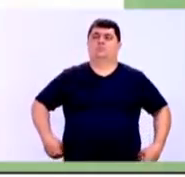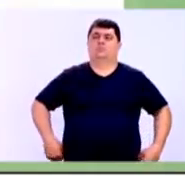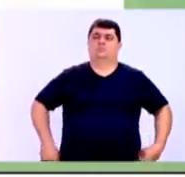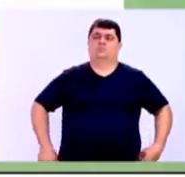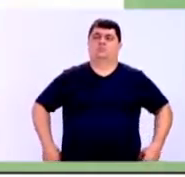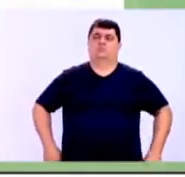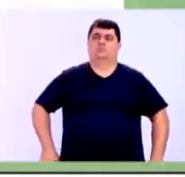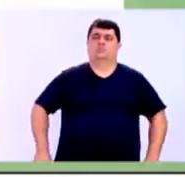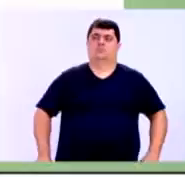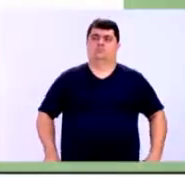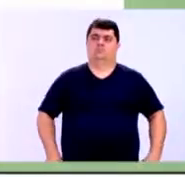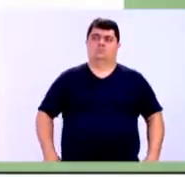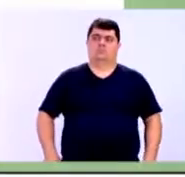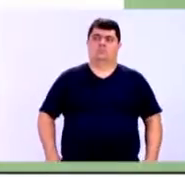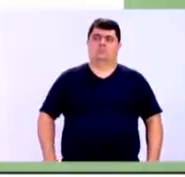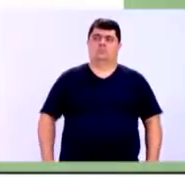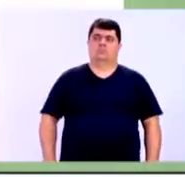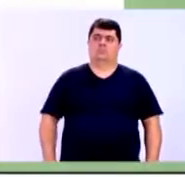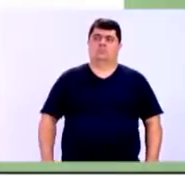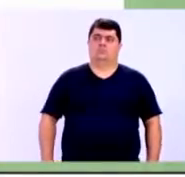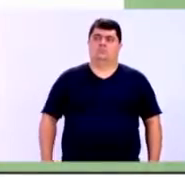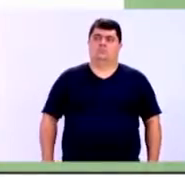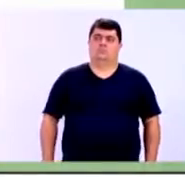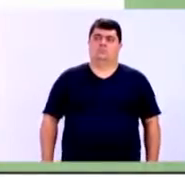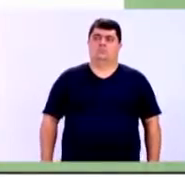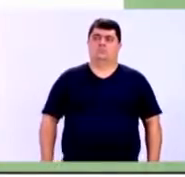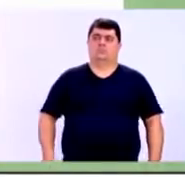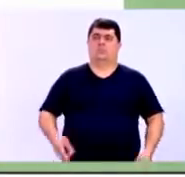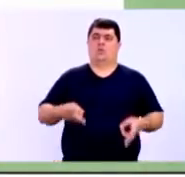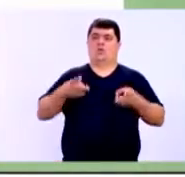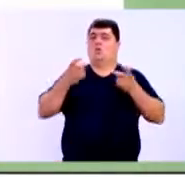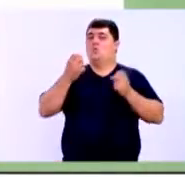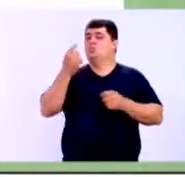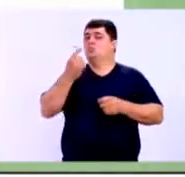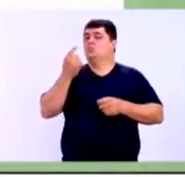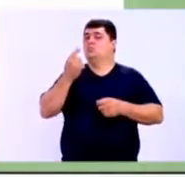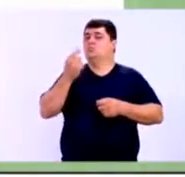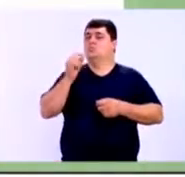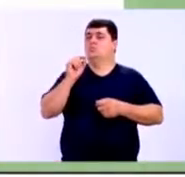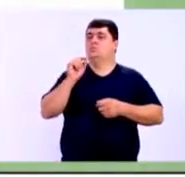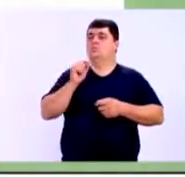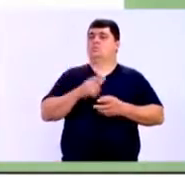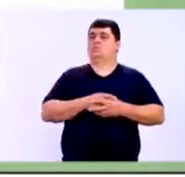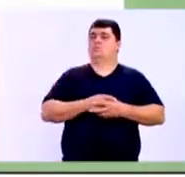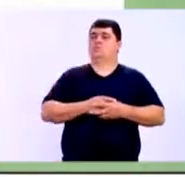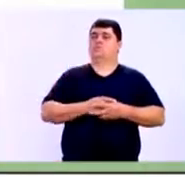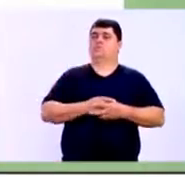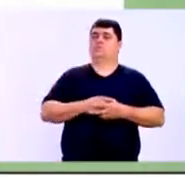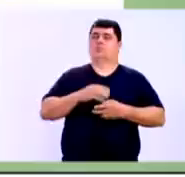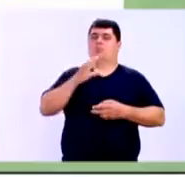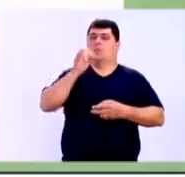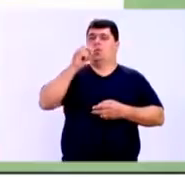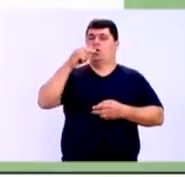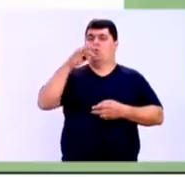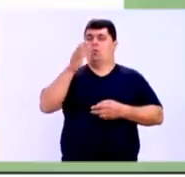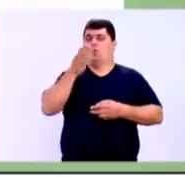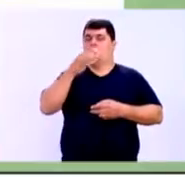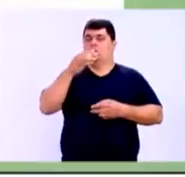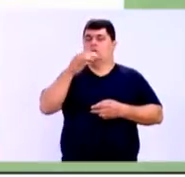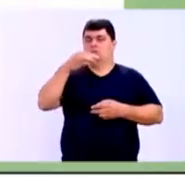Vamos aqui, inventário periódico. Observação número 1. A conta de